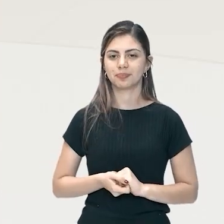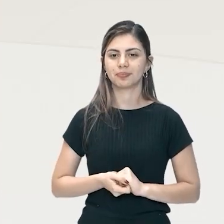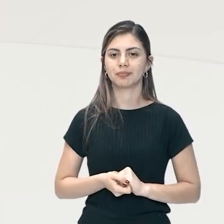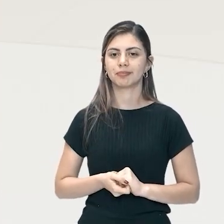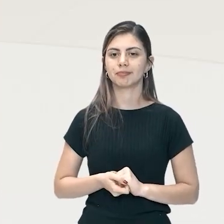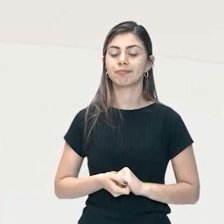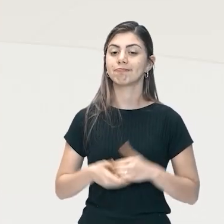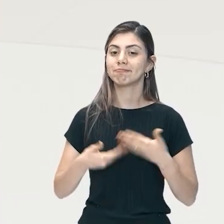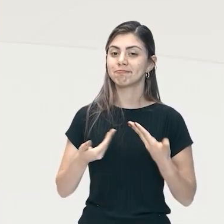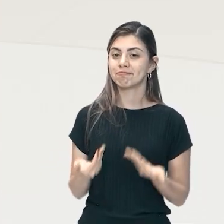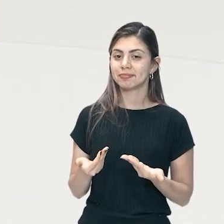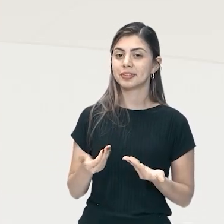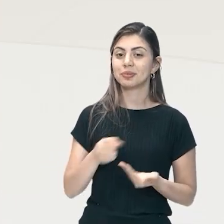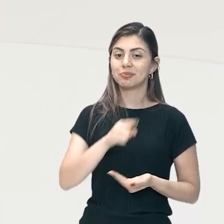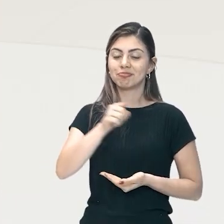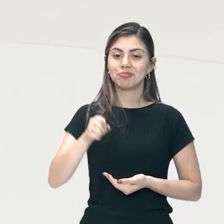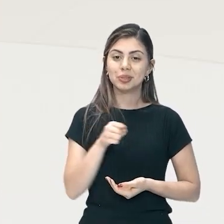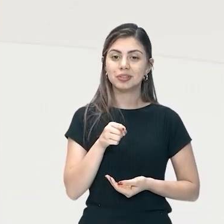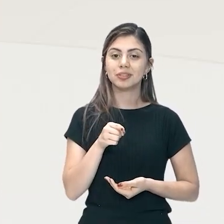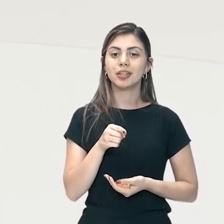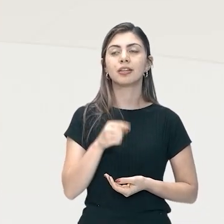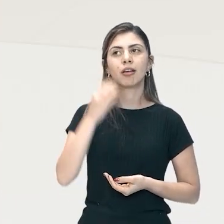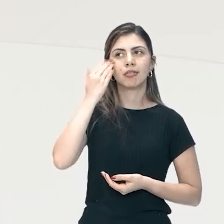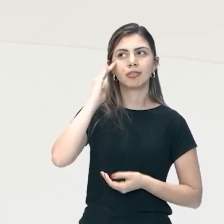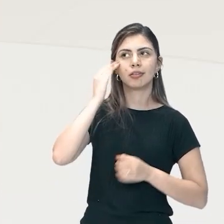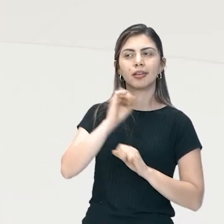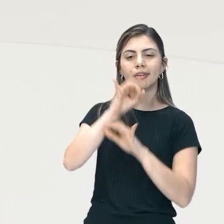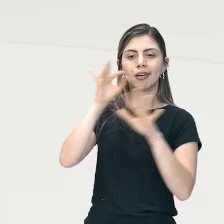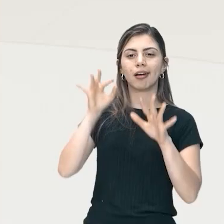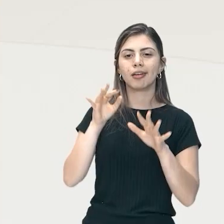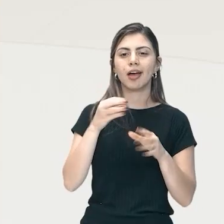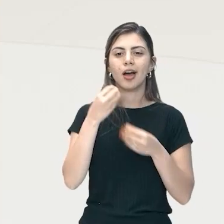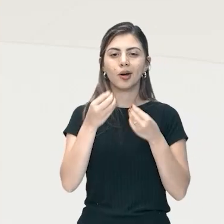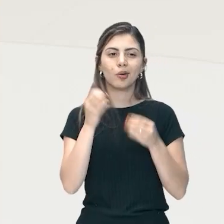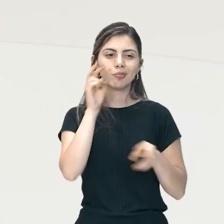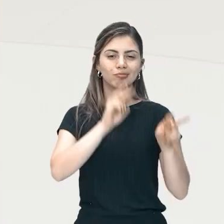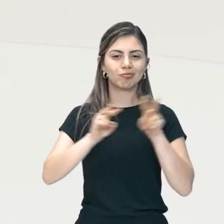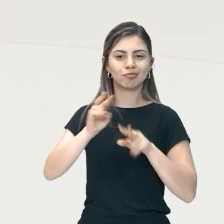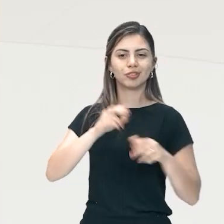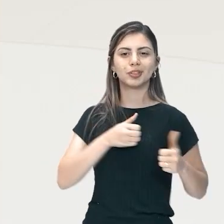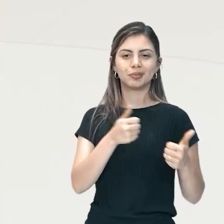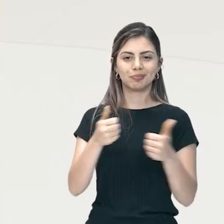Bom, pessoal, eu espero que a partir de agora tu enxergue a vida